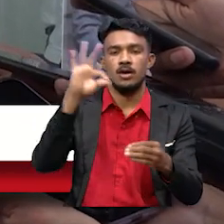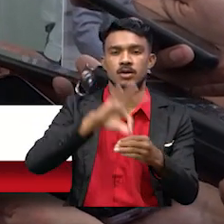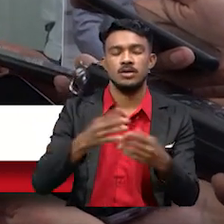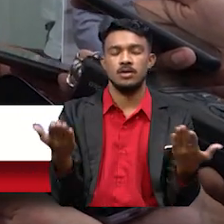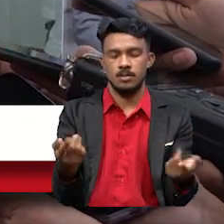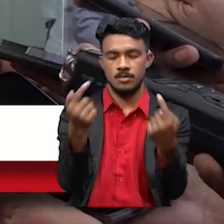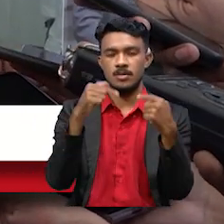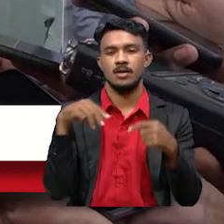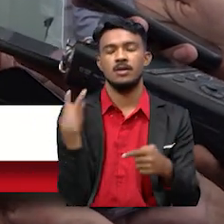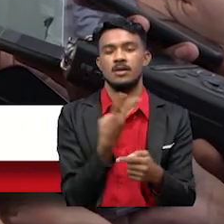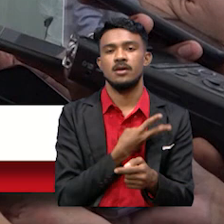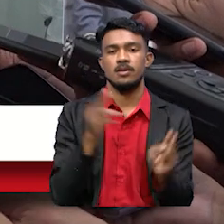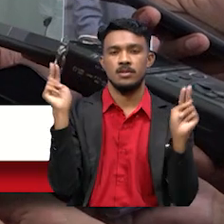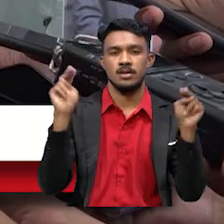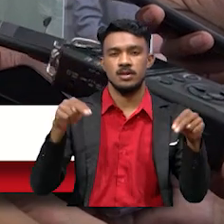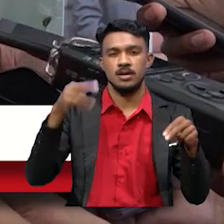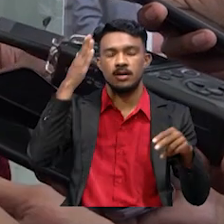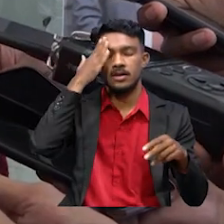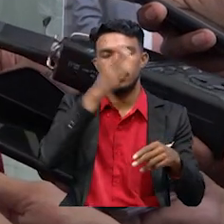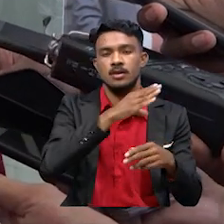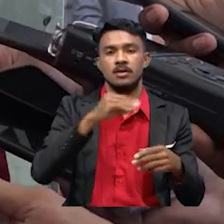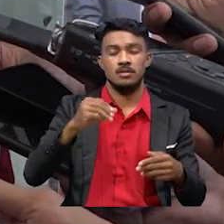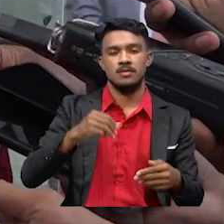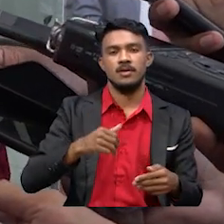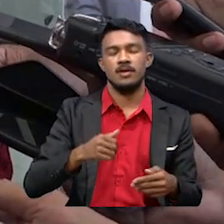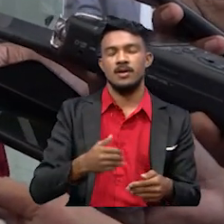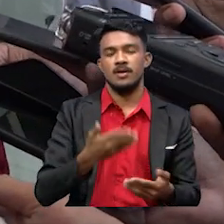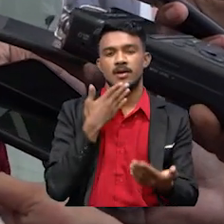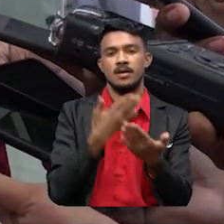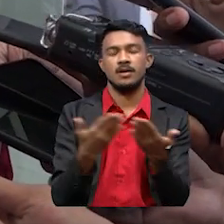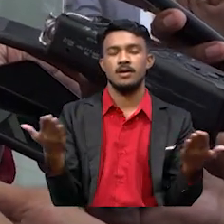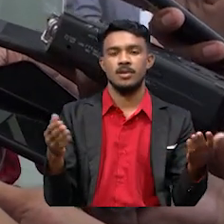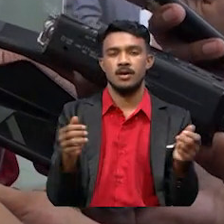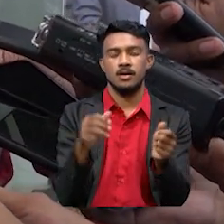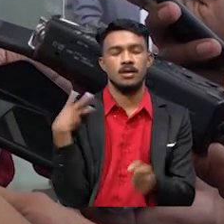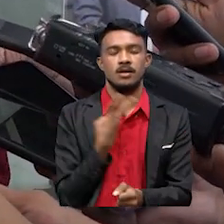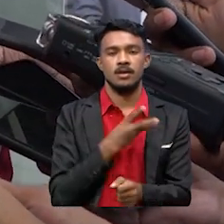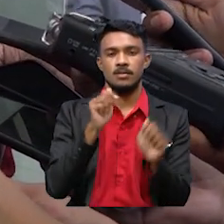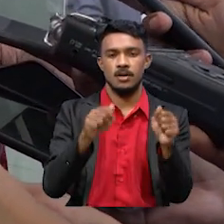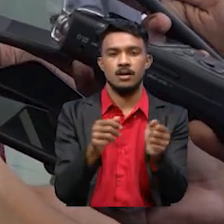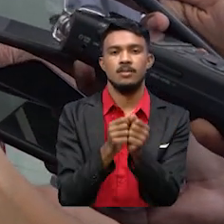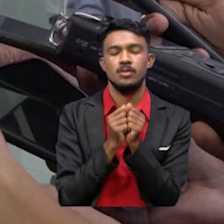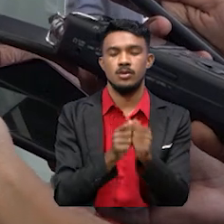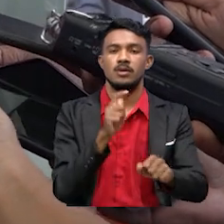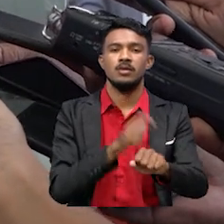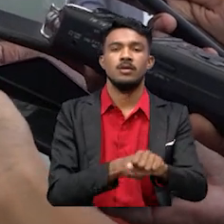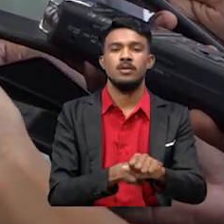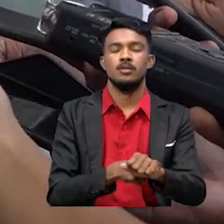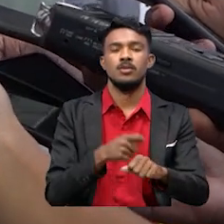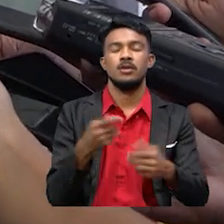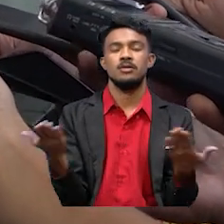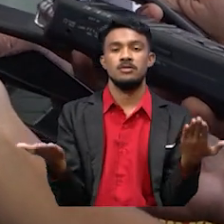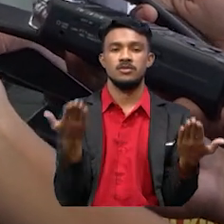precisa comitmento, precisa de gesto e daqui está pela Hamutu. Mesmo campanha pela situação Halusá, Timuruana